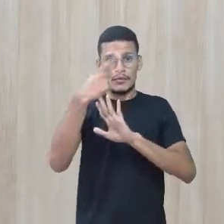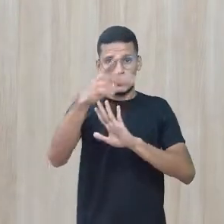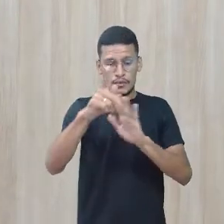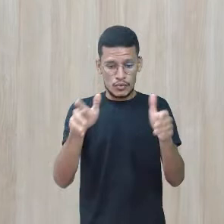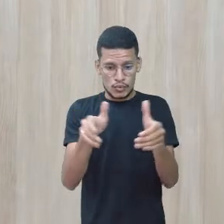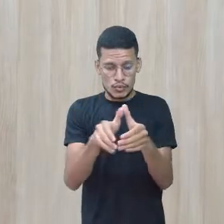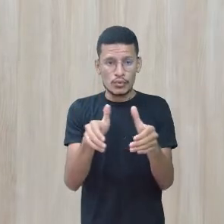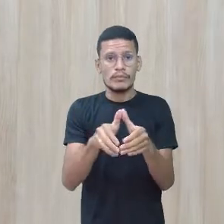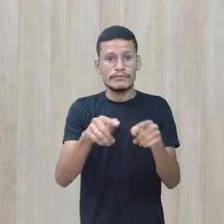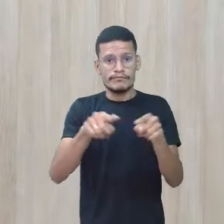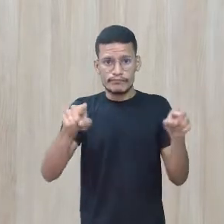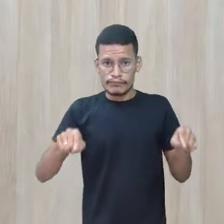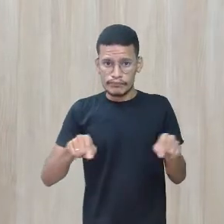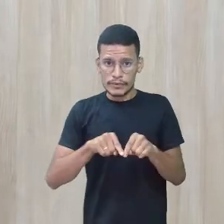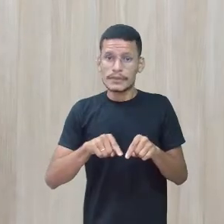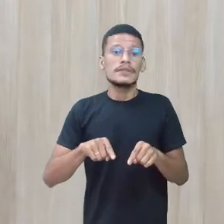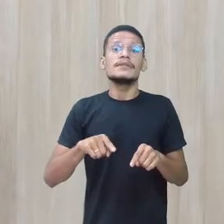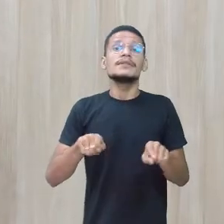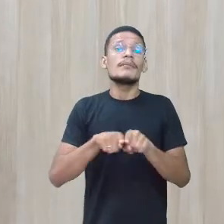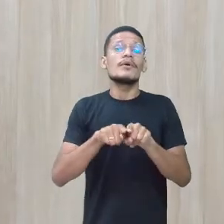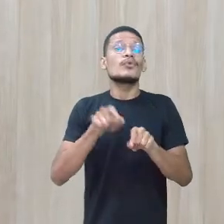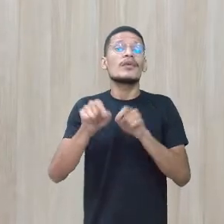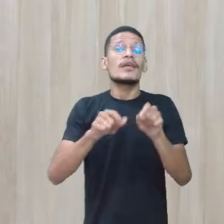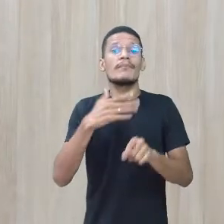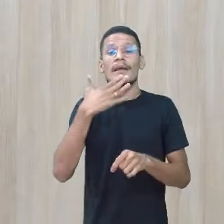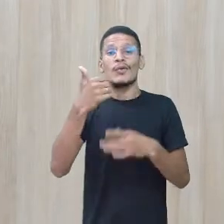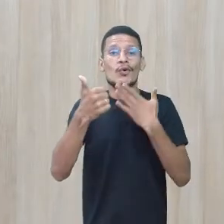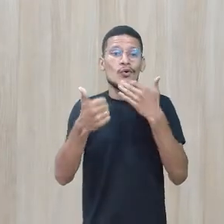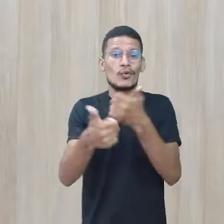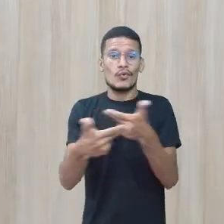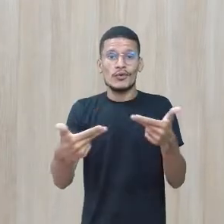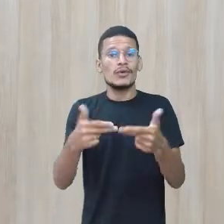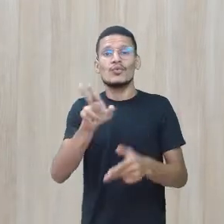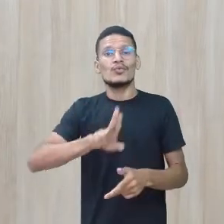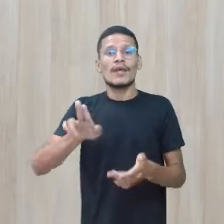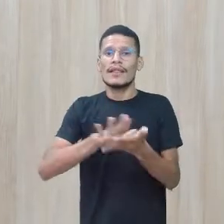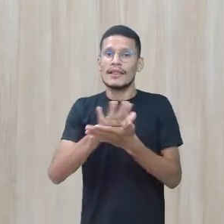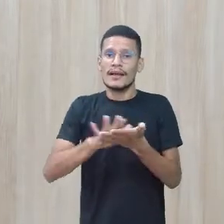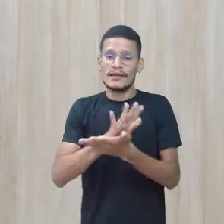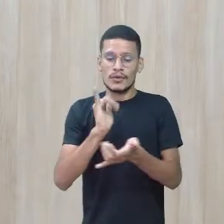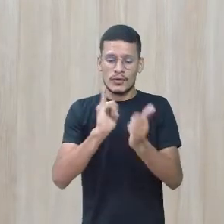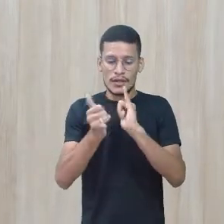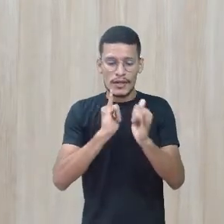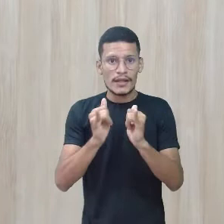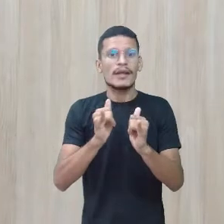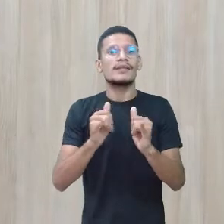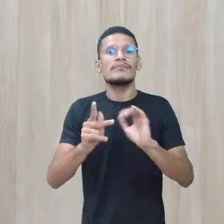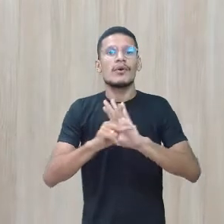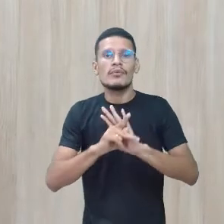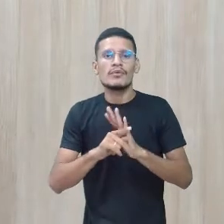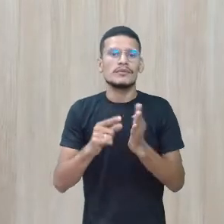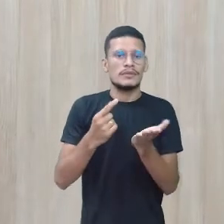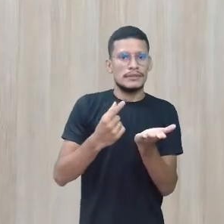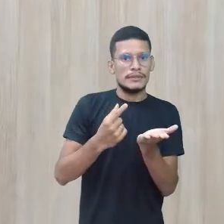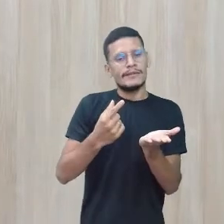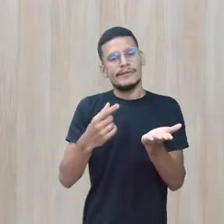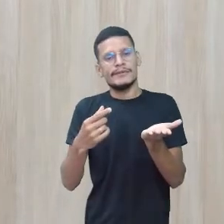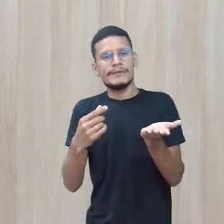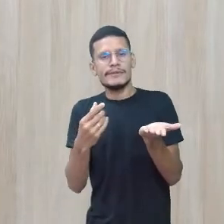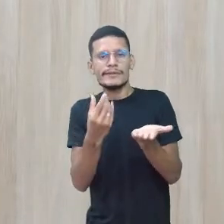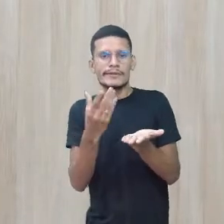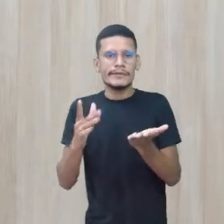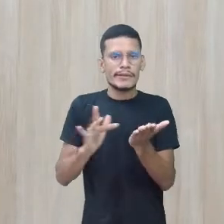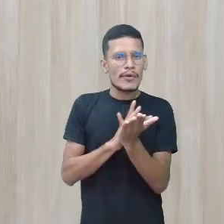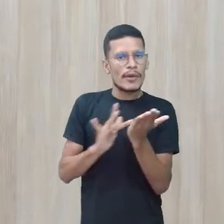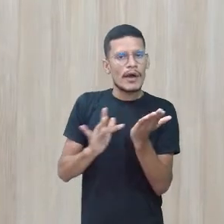o melhor, sem utilizar a internet móvel ou a Wi-Fi da sua casa, né, do seu celular.